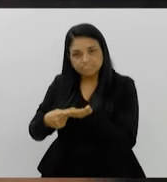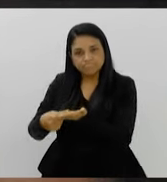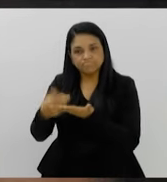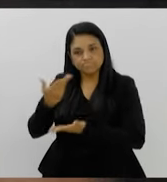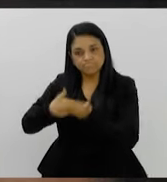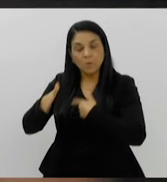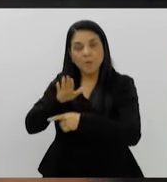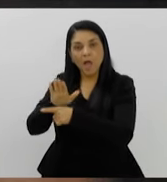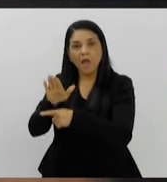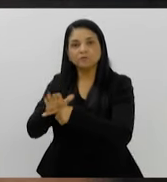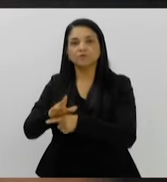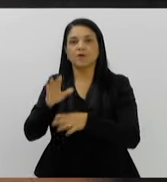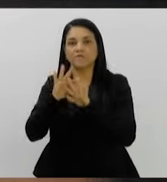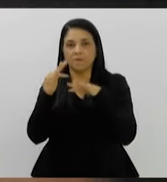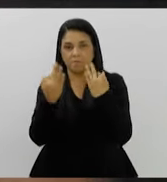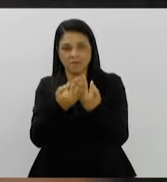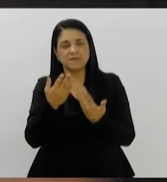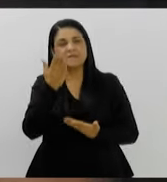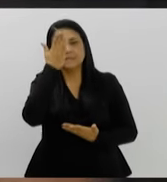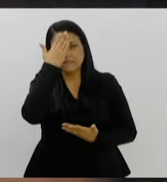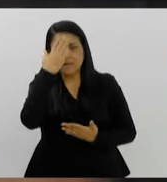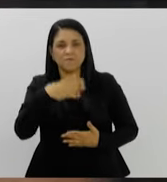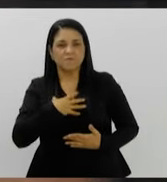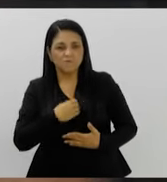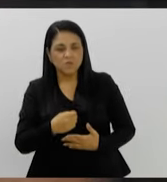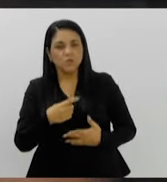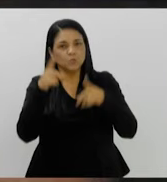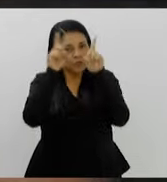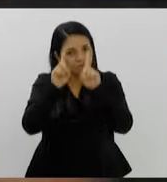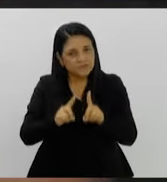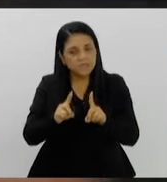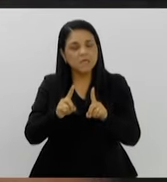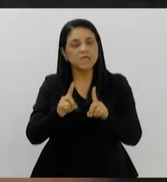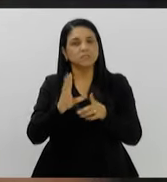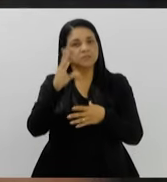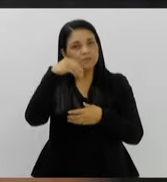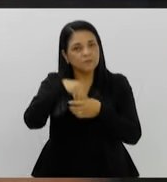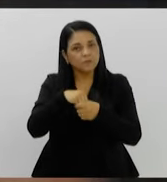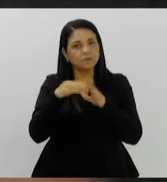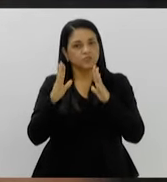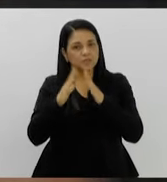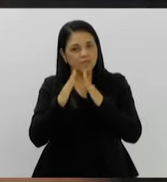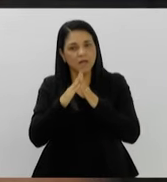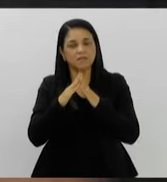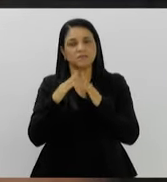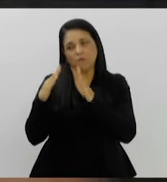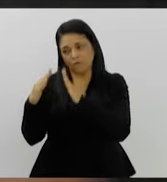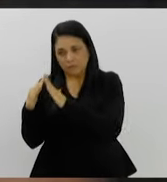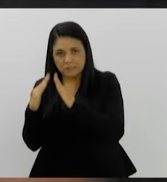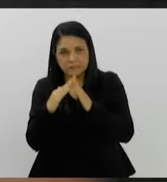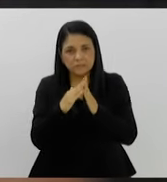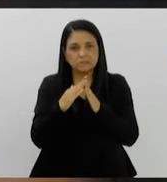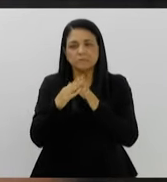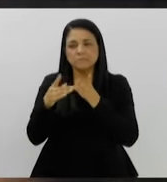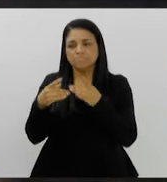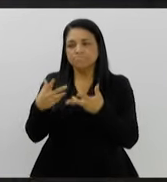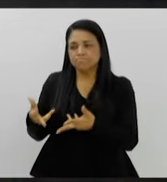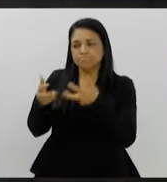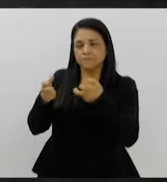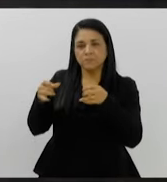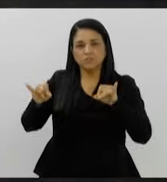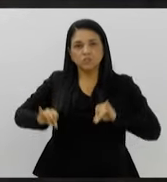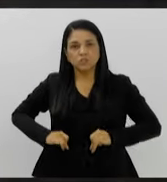só quem tem crianças especiais dentro de casa no seio da família ou às vezes através de um vizinho a gente vê o sofrimento que é de uma